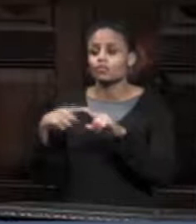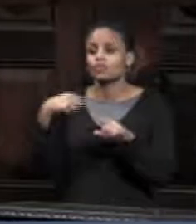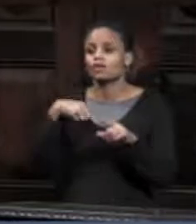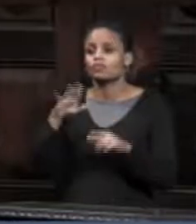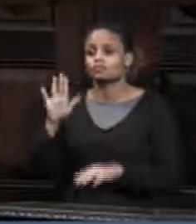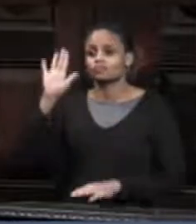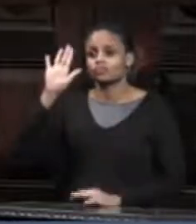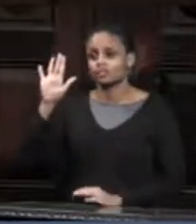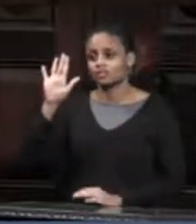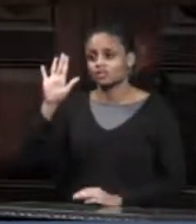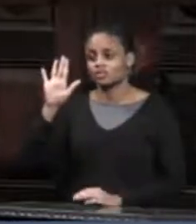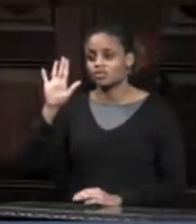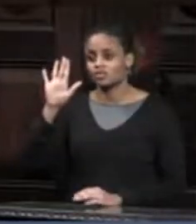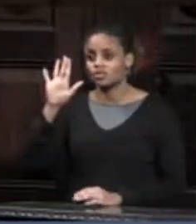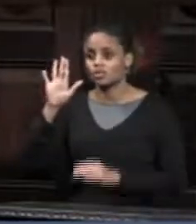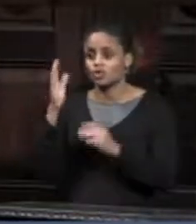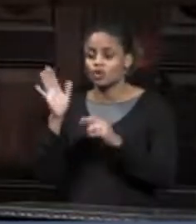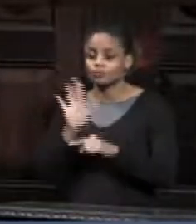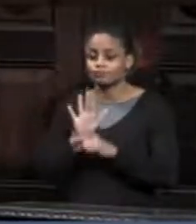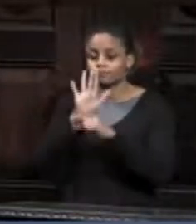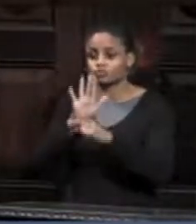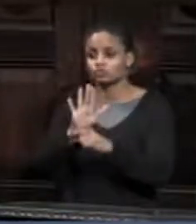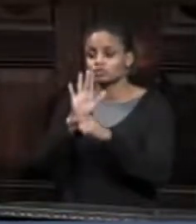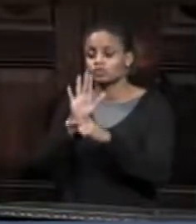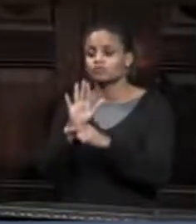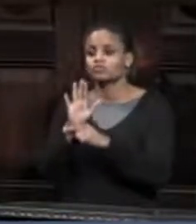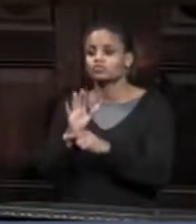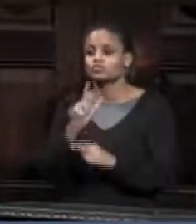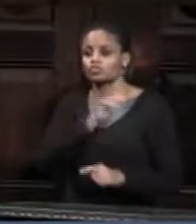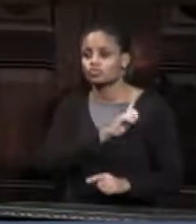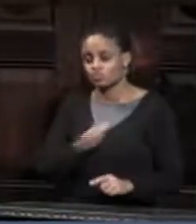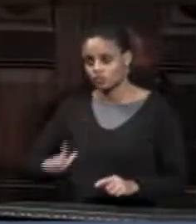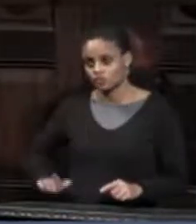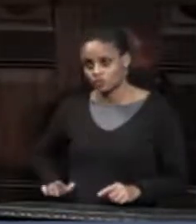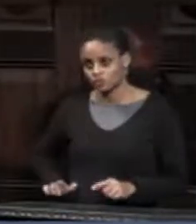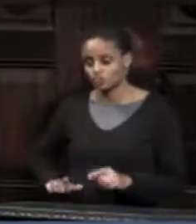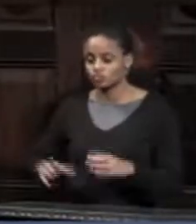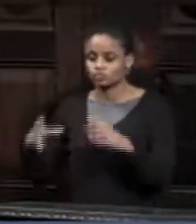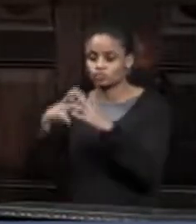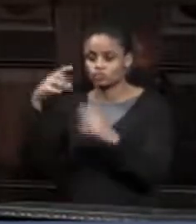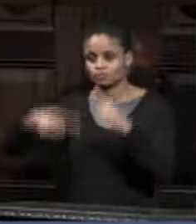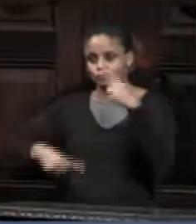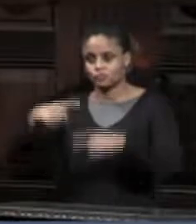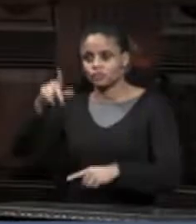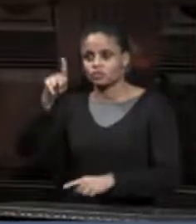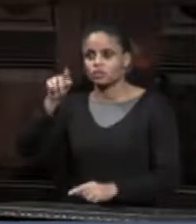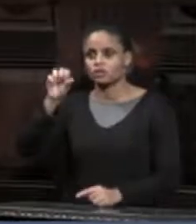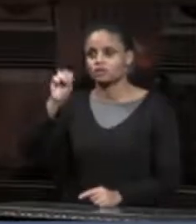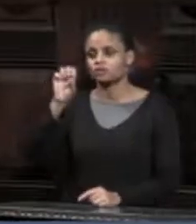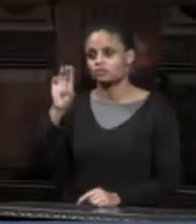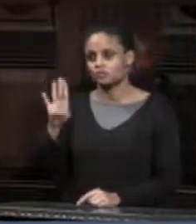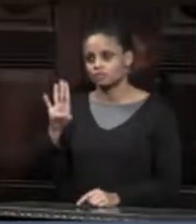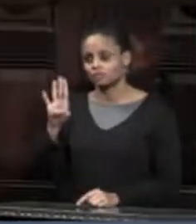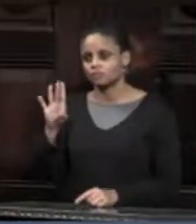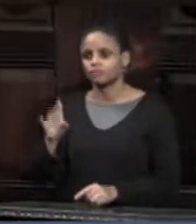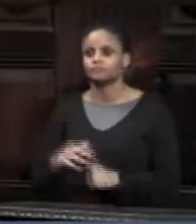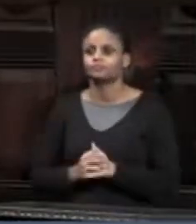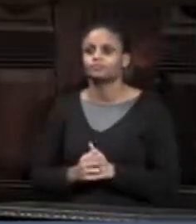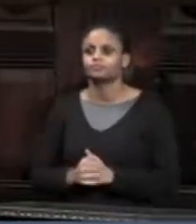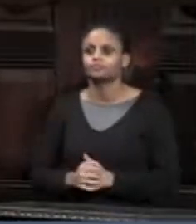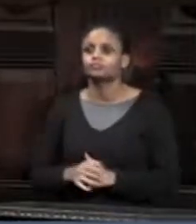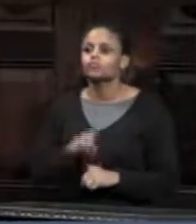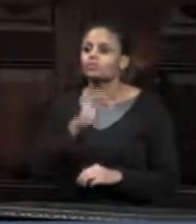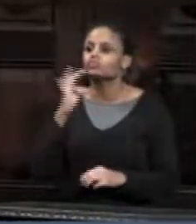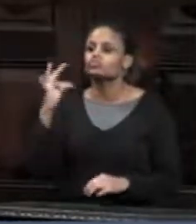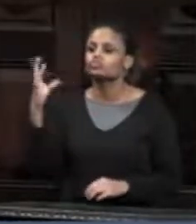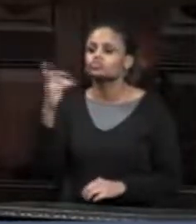na coligação que une o meu partido, o PSB, e o PDT. Os senhores deputados sabem,